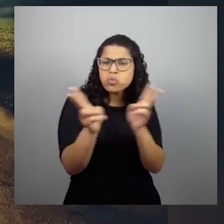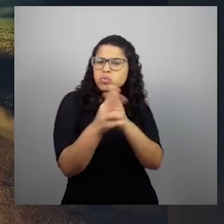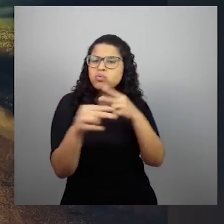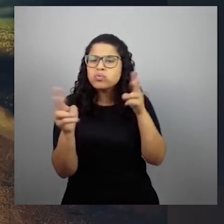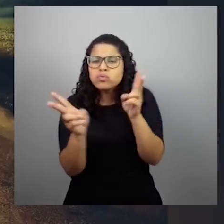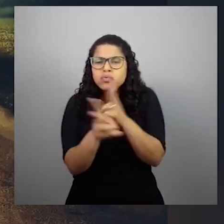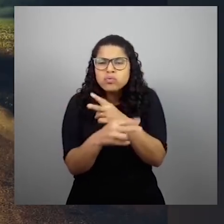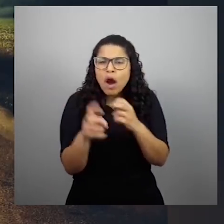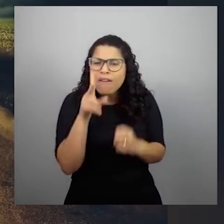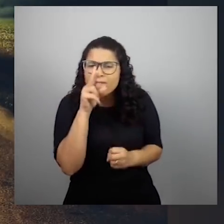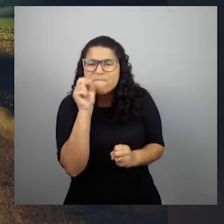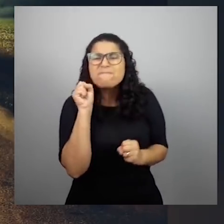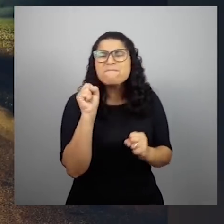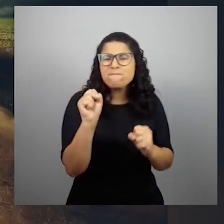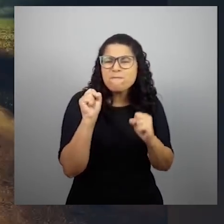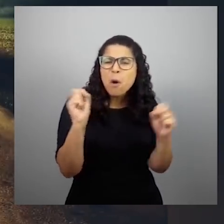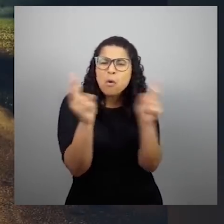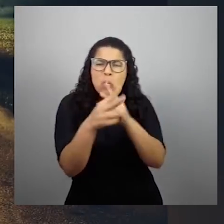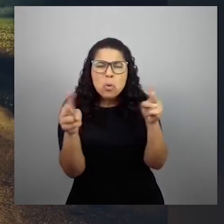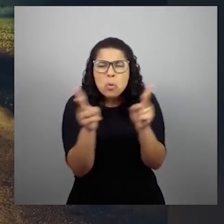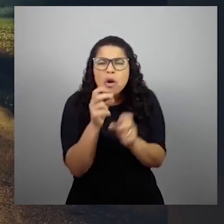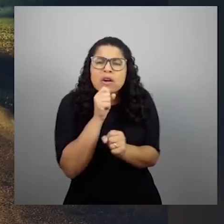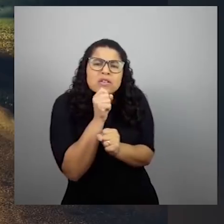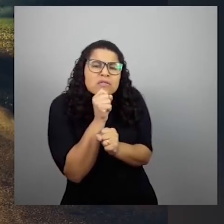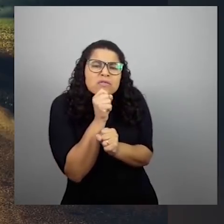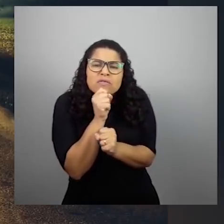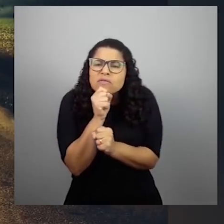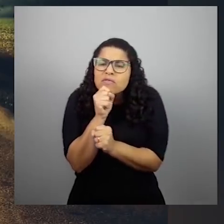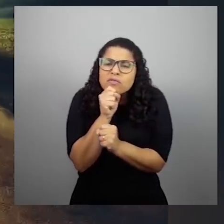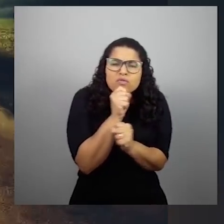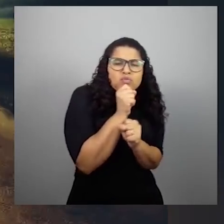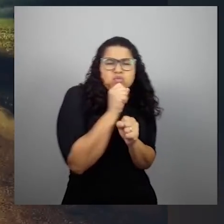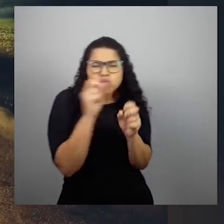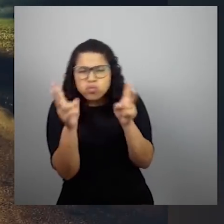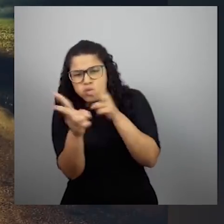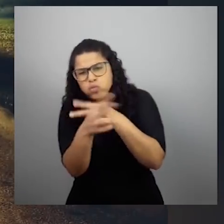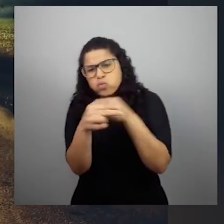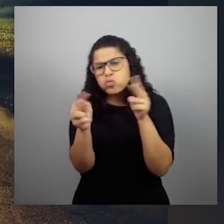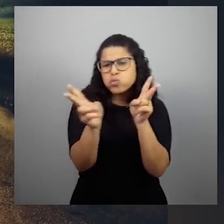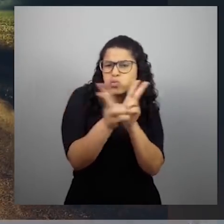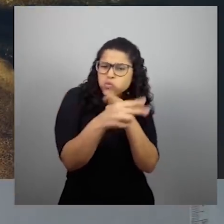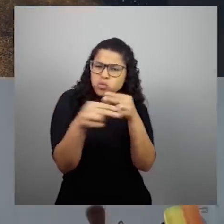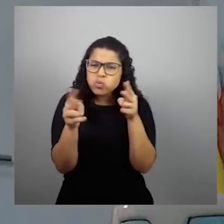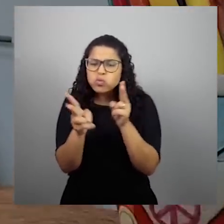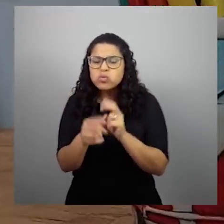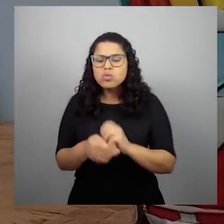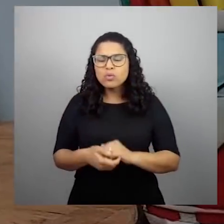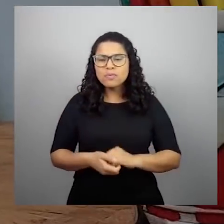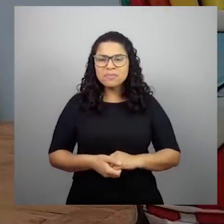Ui, que vento forte, que vento frio que me carrega pra lá e pra cá.